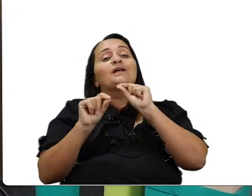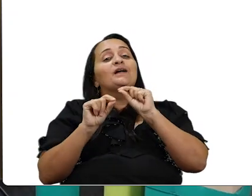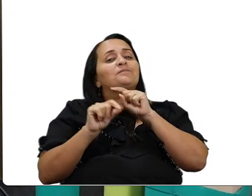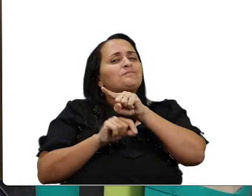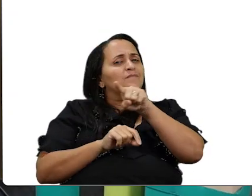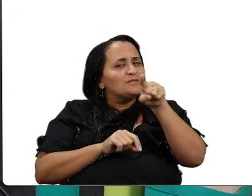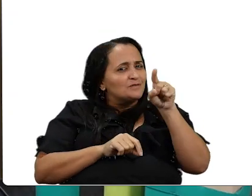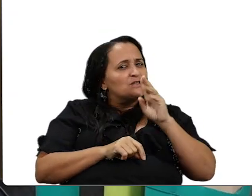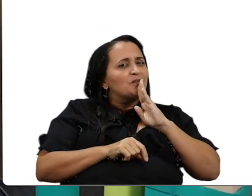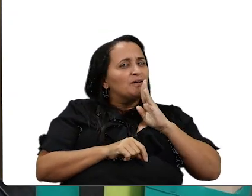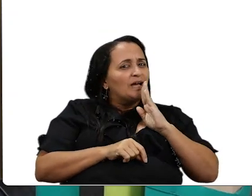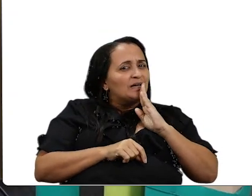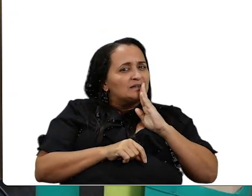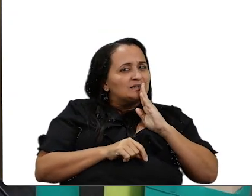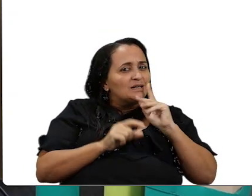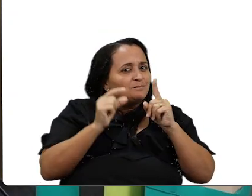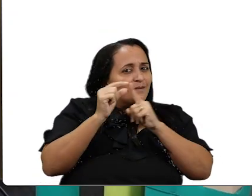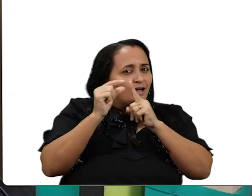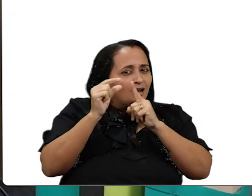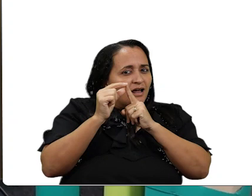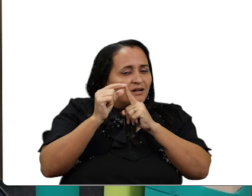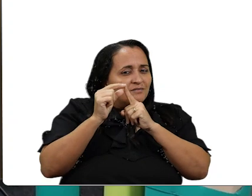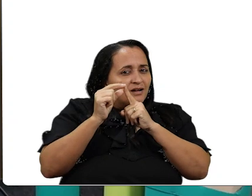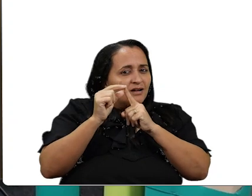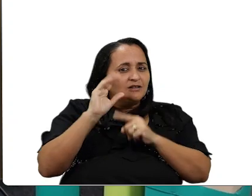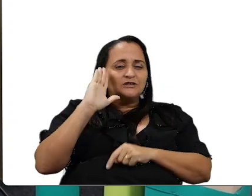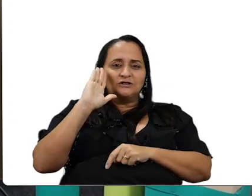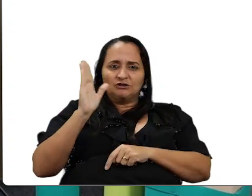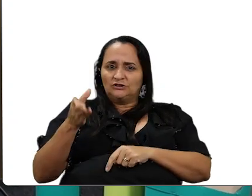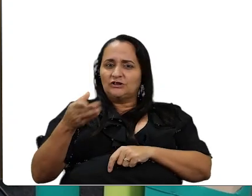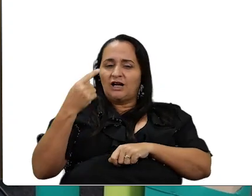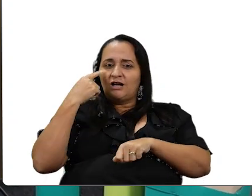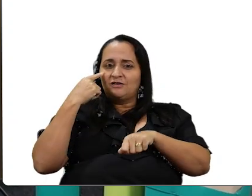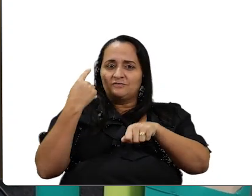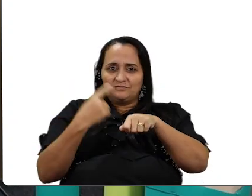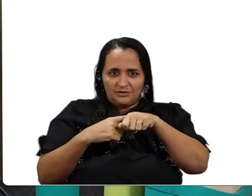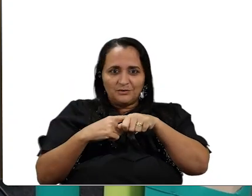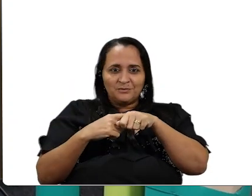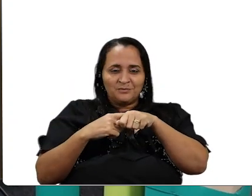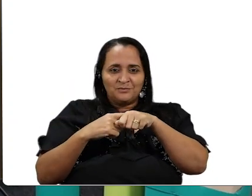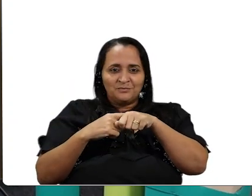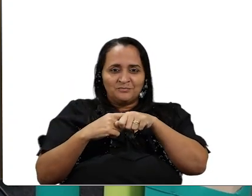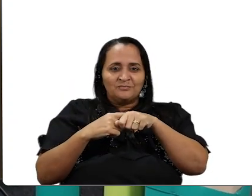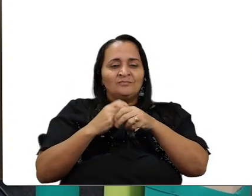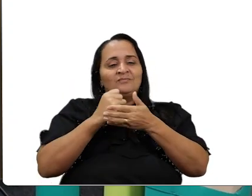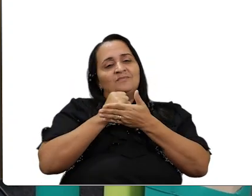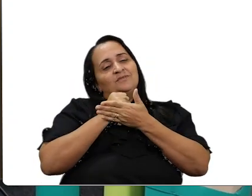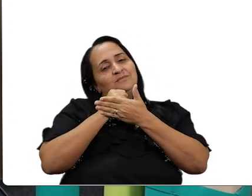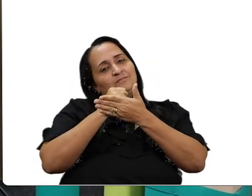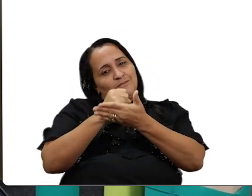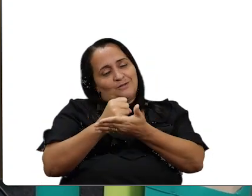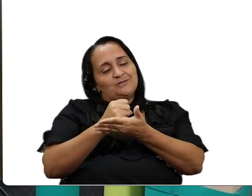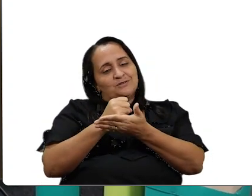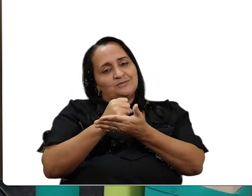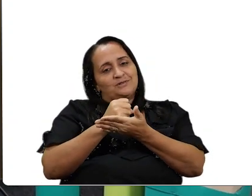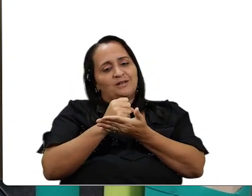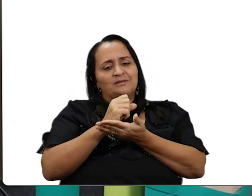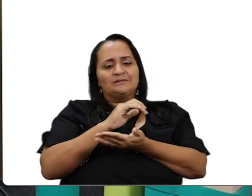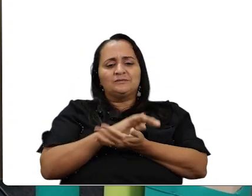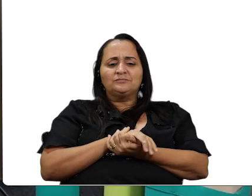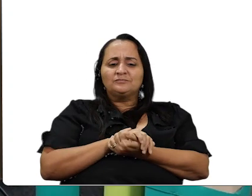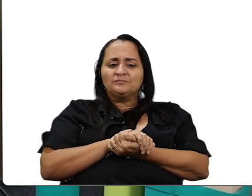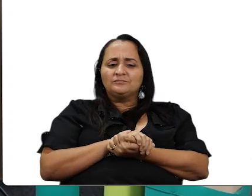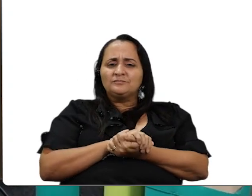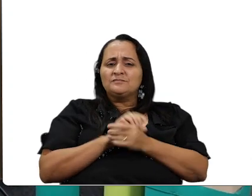Você conhece essa palavra? Já viu em algum lugar? O que a gente sabe também pode ajudar a resolver a questão.